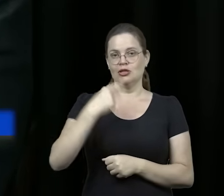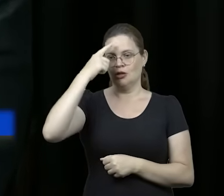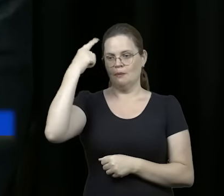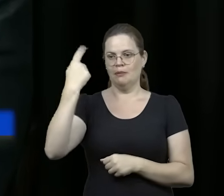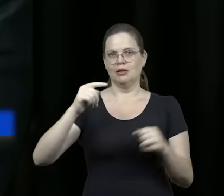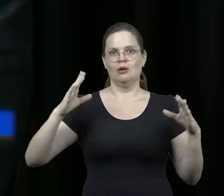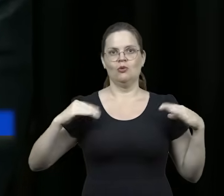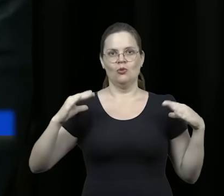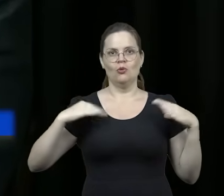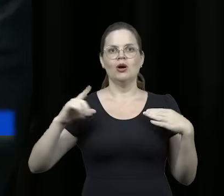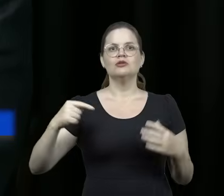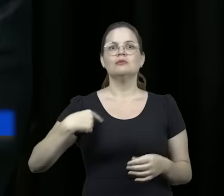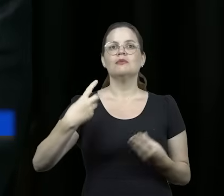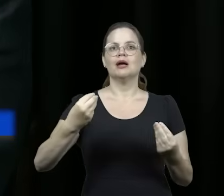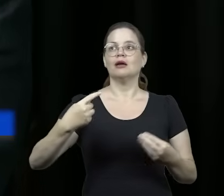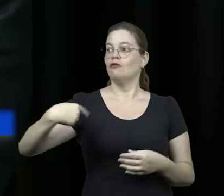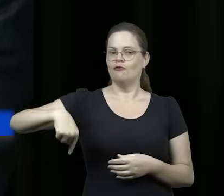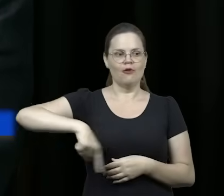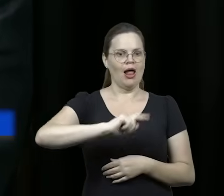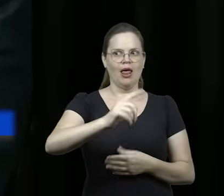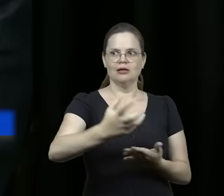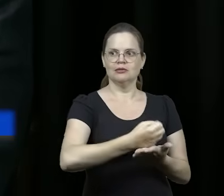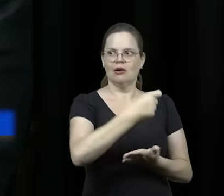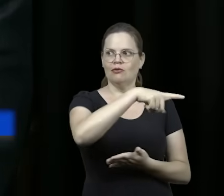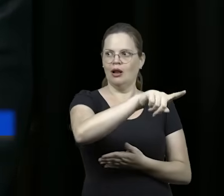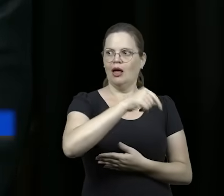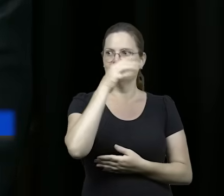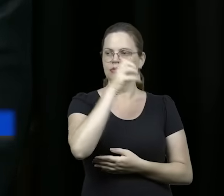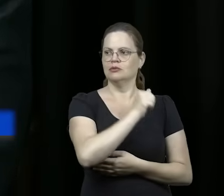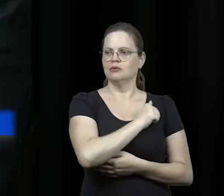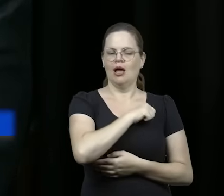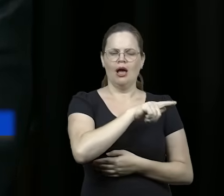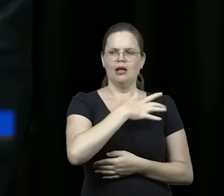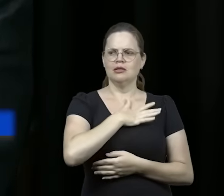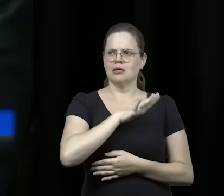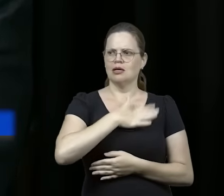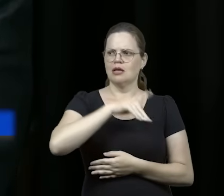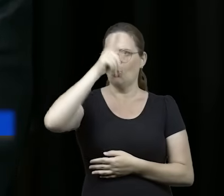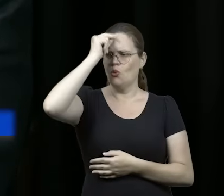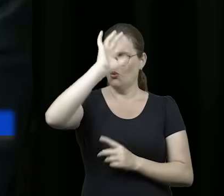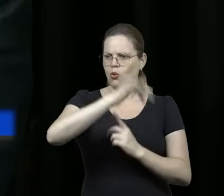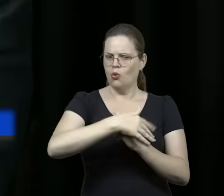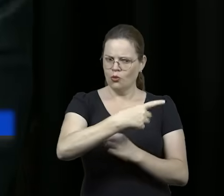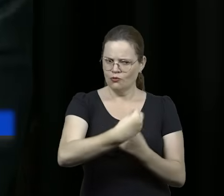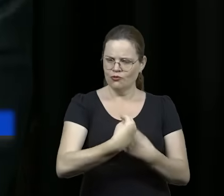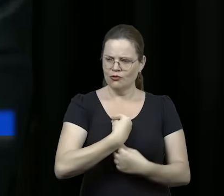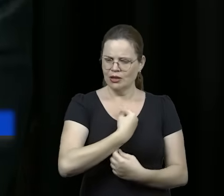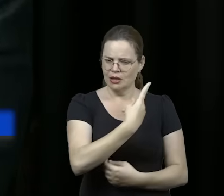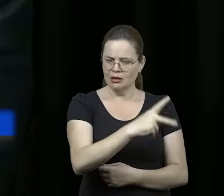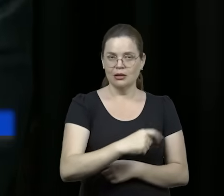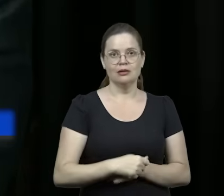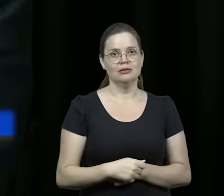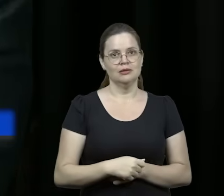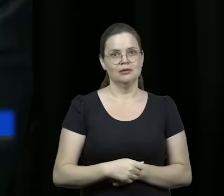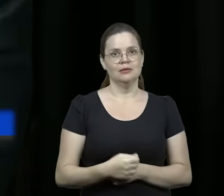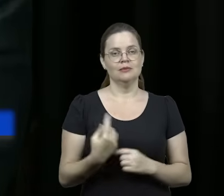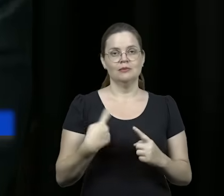fala, salva ele, dá descanso para ele. Quando o profeta estava